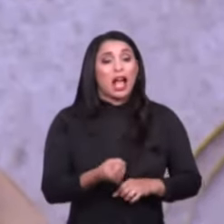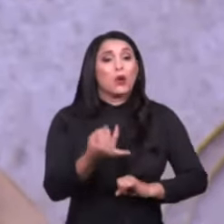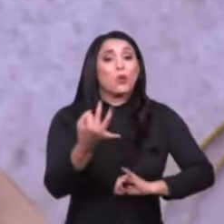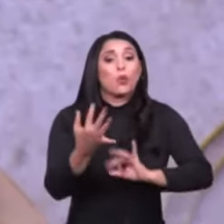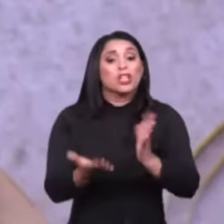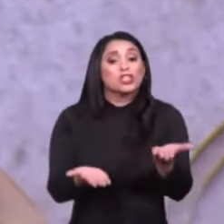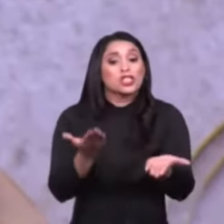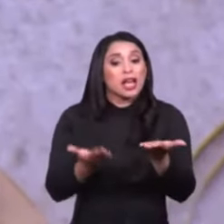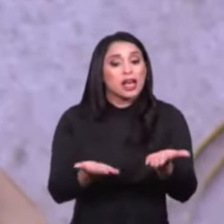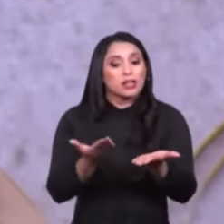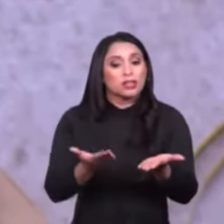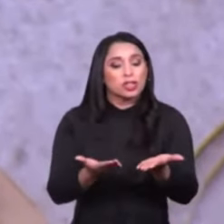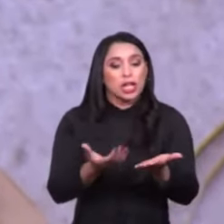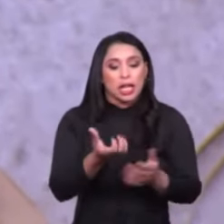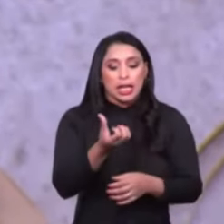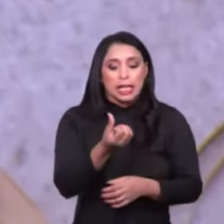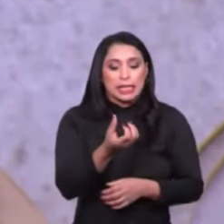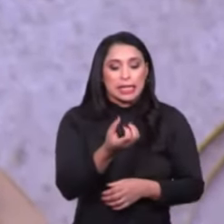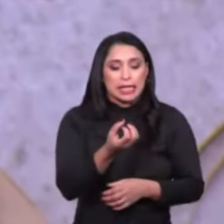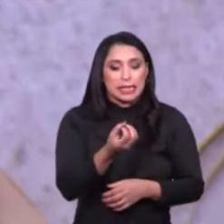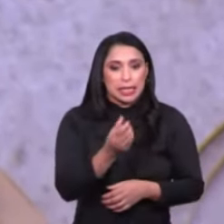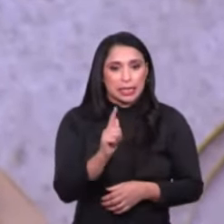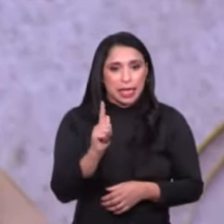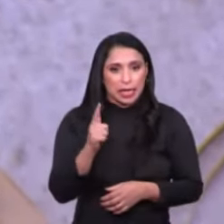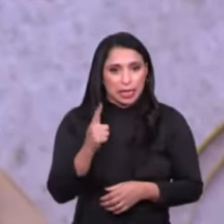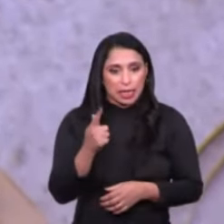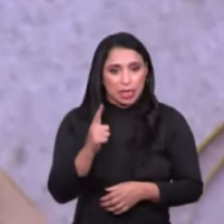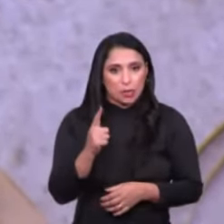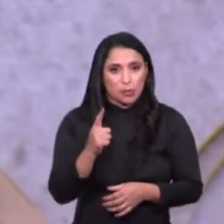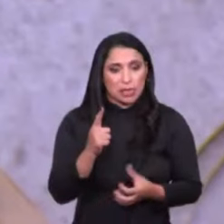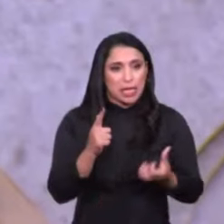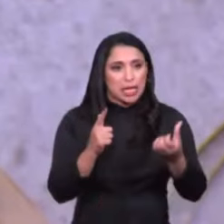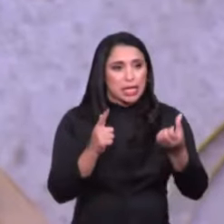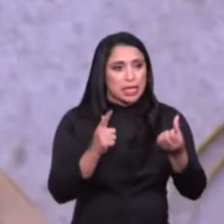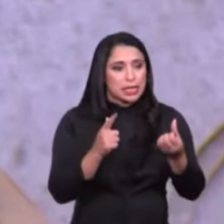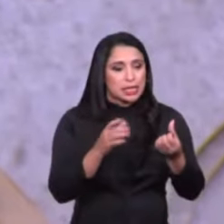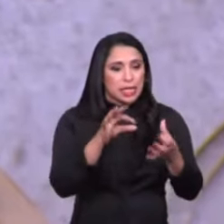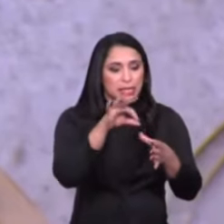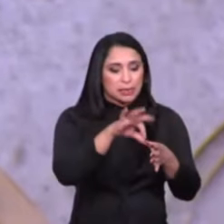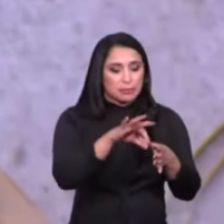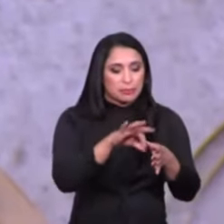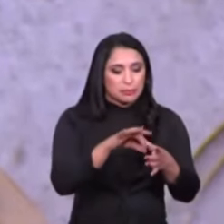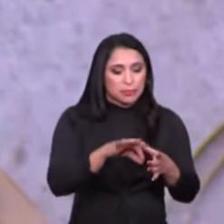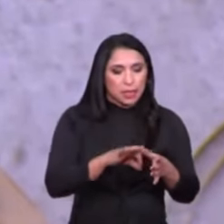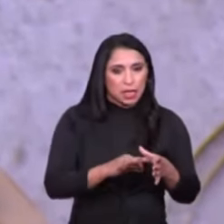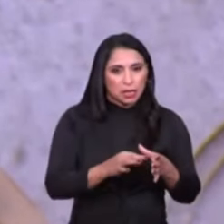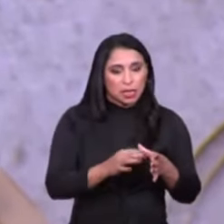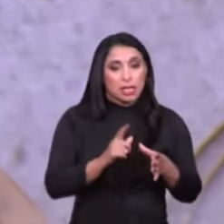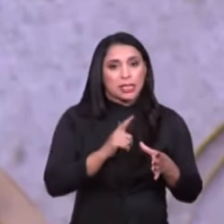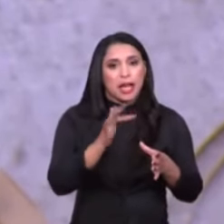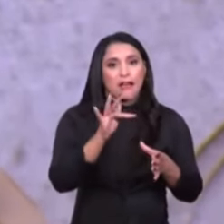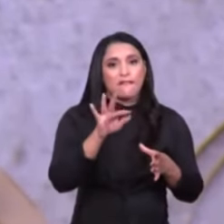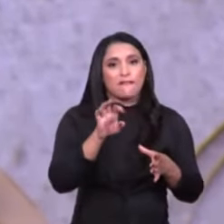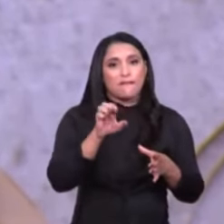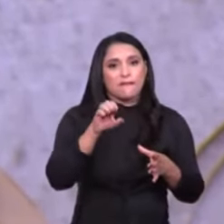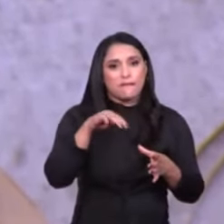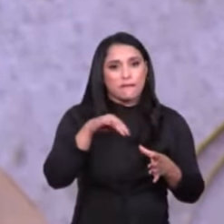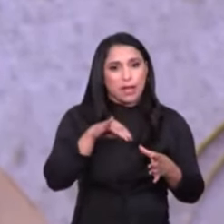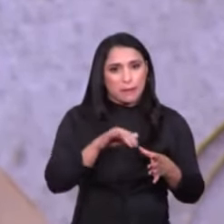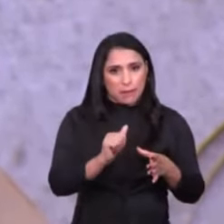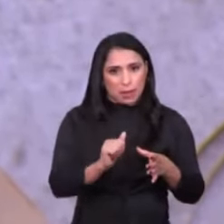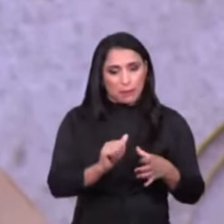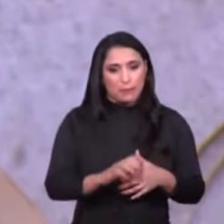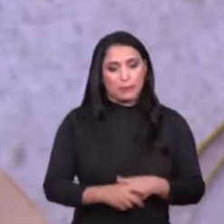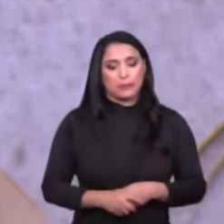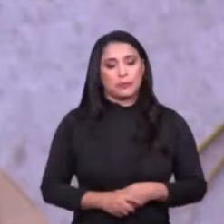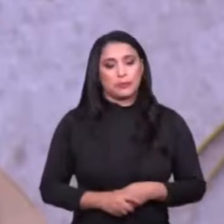de usuário: 60 gramas e 6 plantas fêmeas. No meu voto, que havia inaugurado